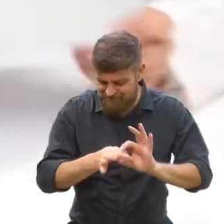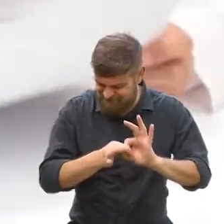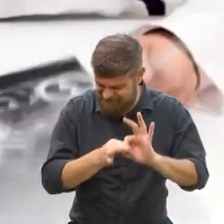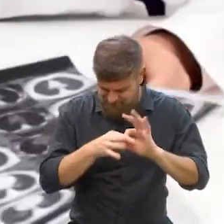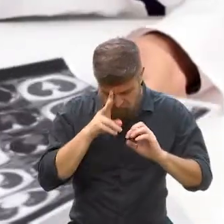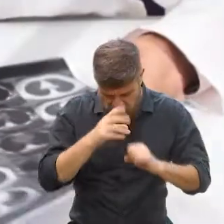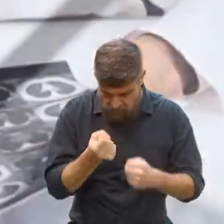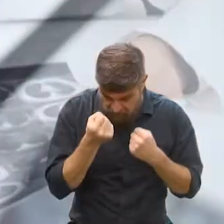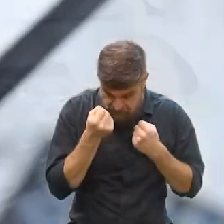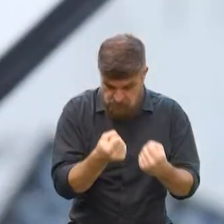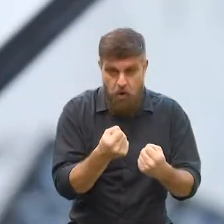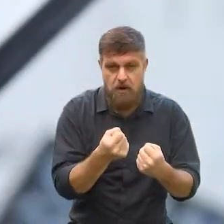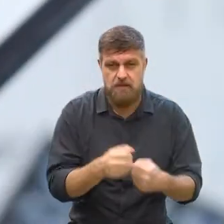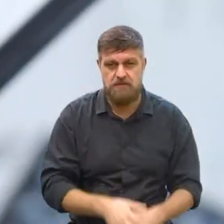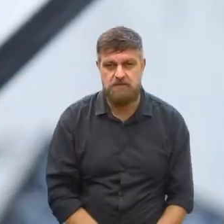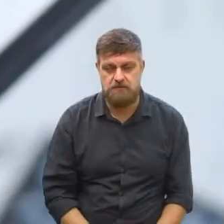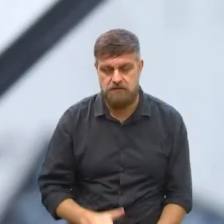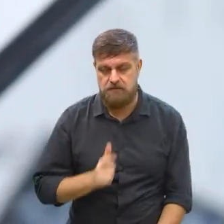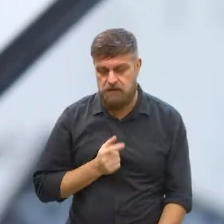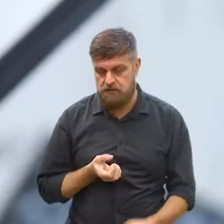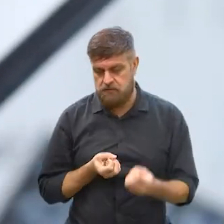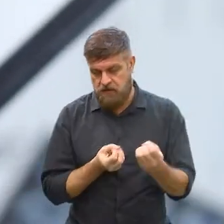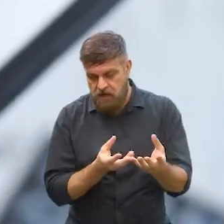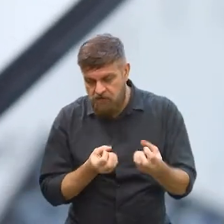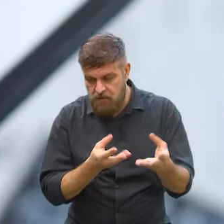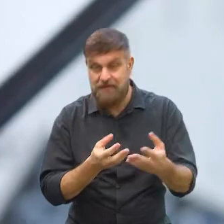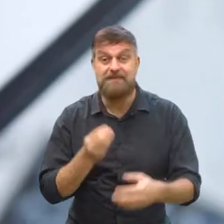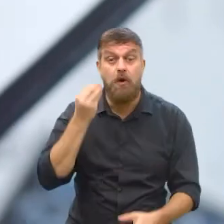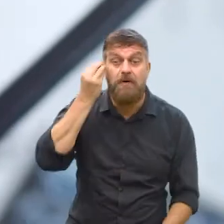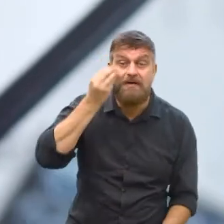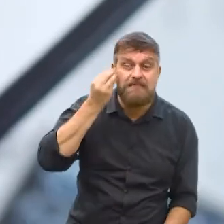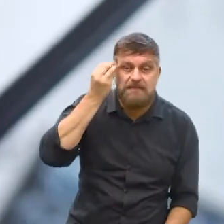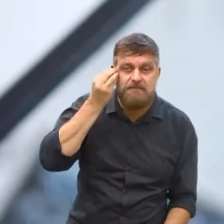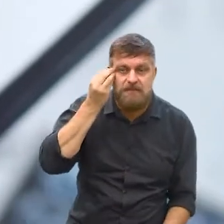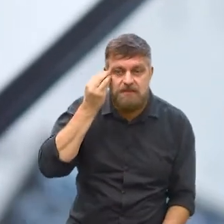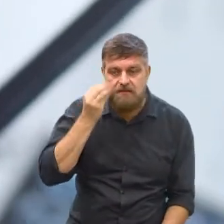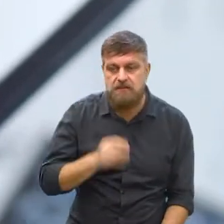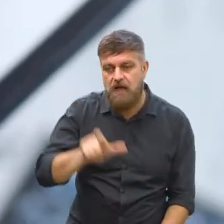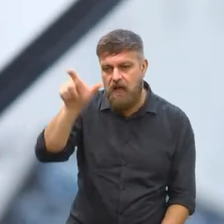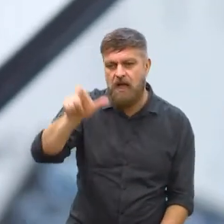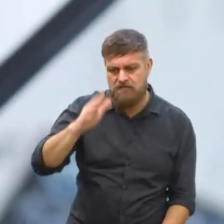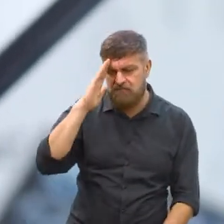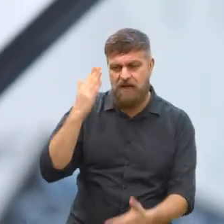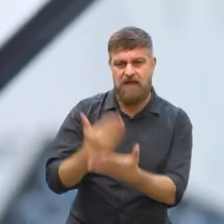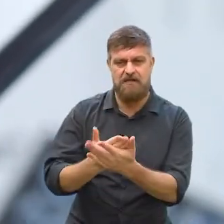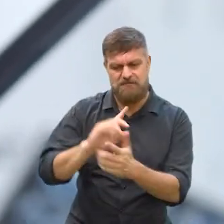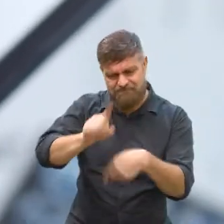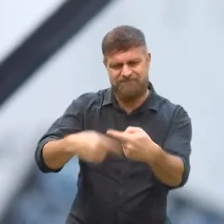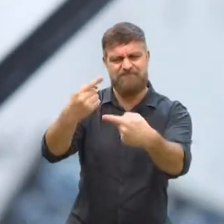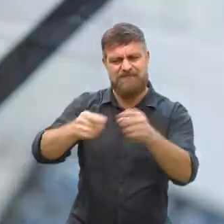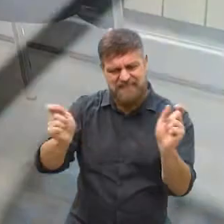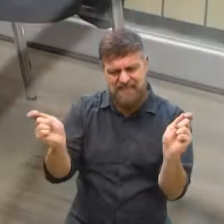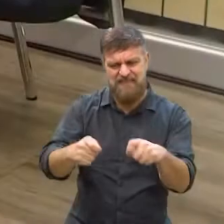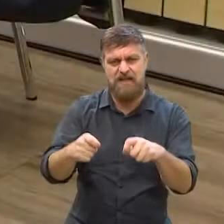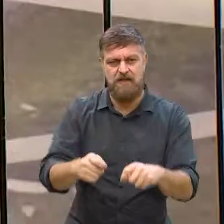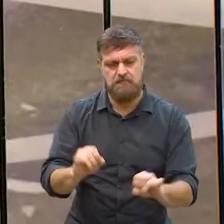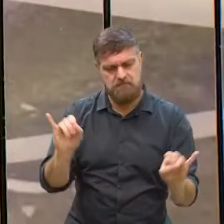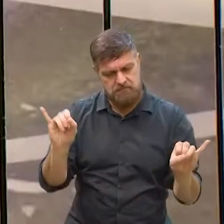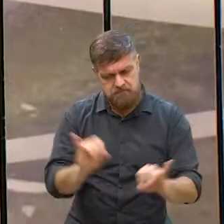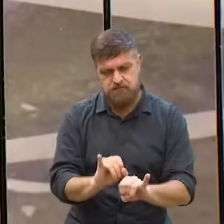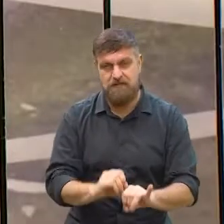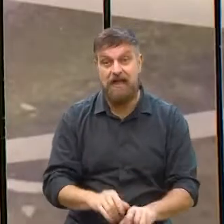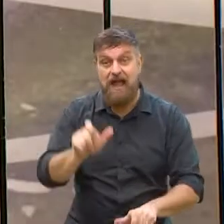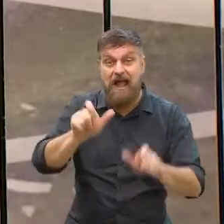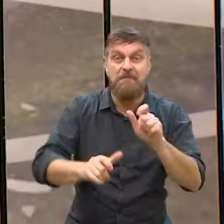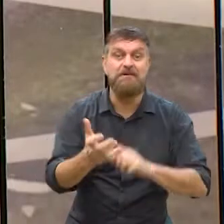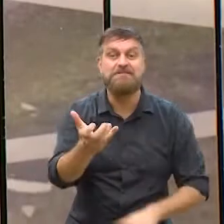forte, tanto informação quanto em experiência, os resultados são finos. Eles não podem ser diferentes. E é isso que as pessoas com